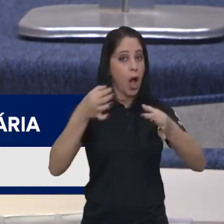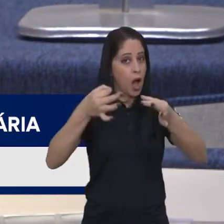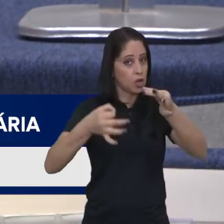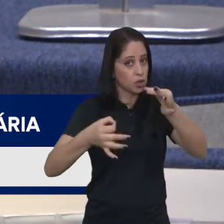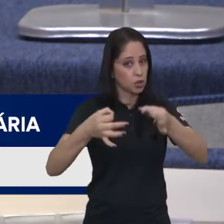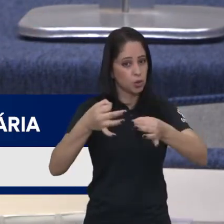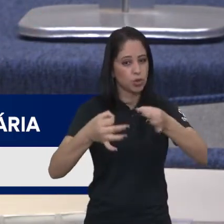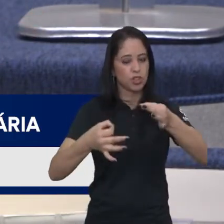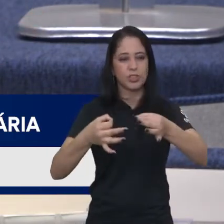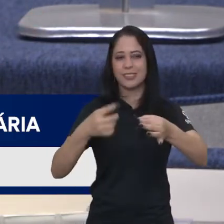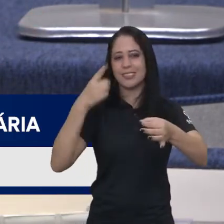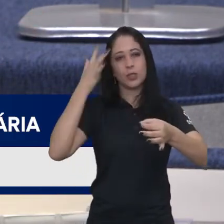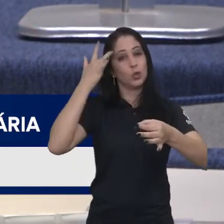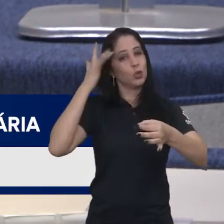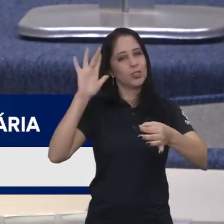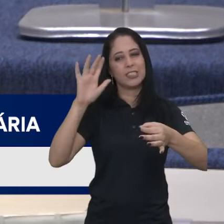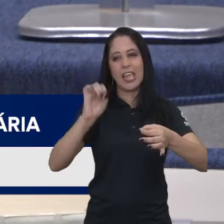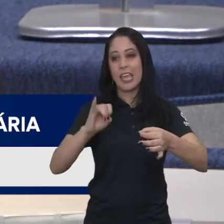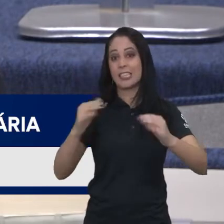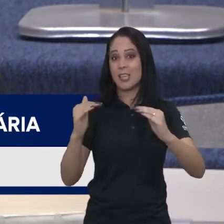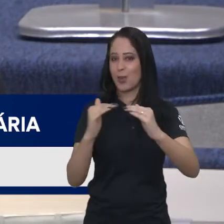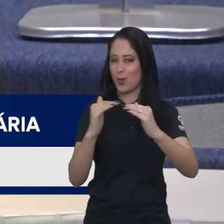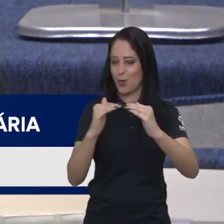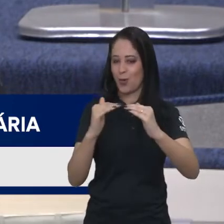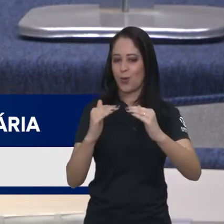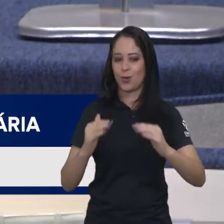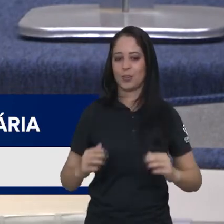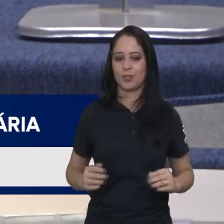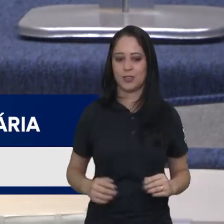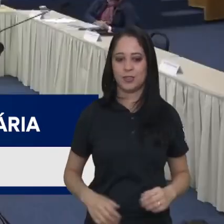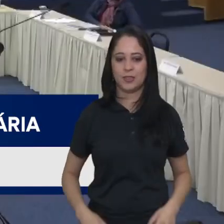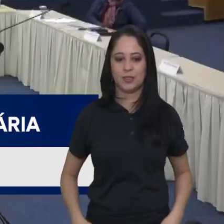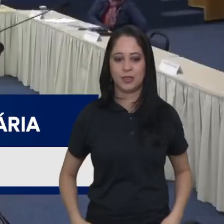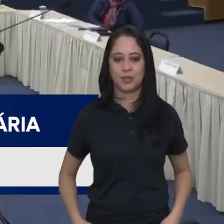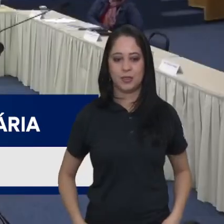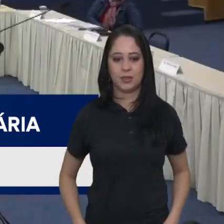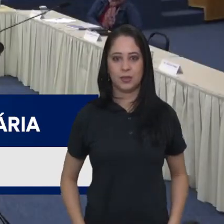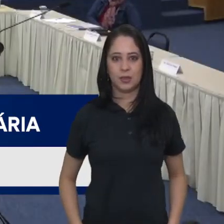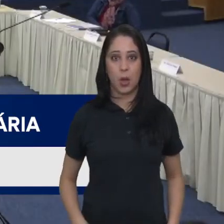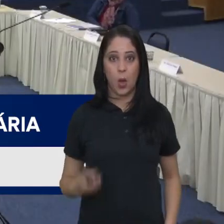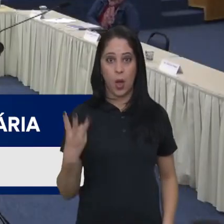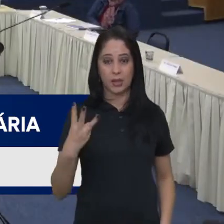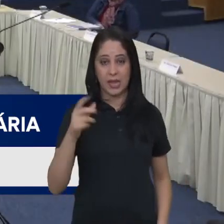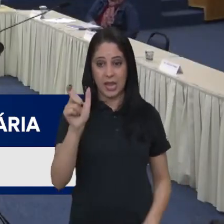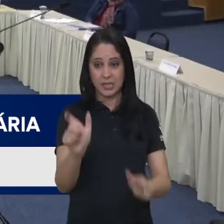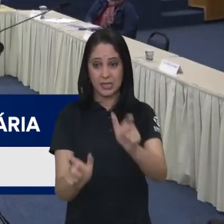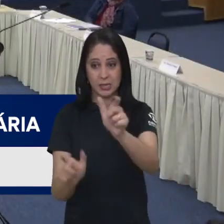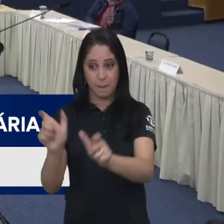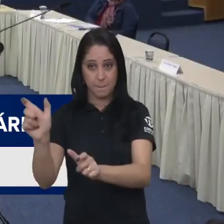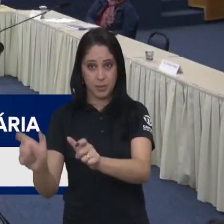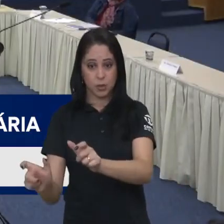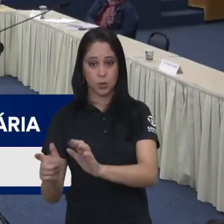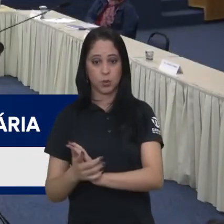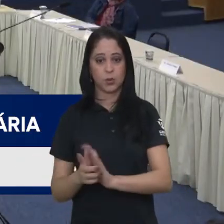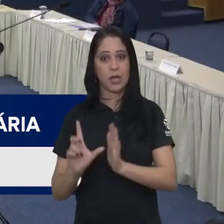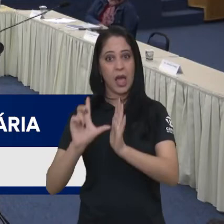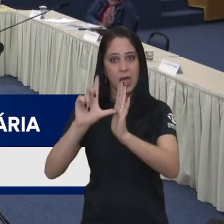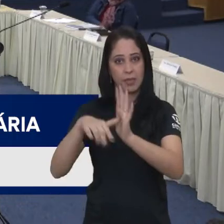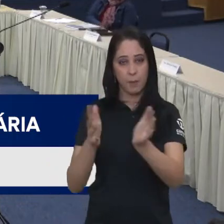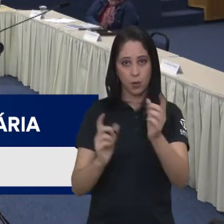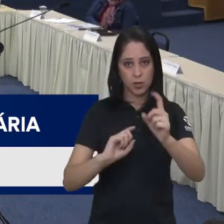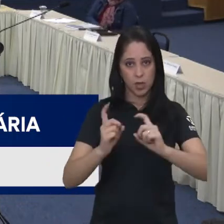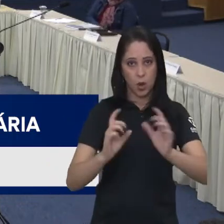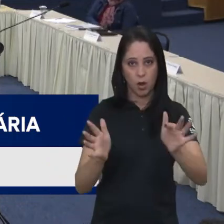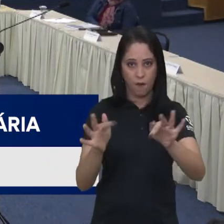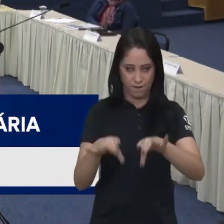o judiciário eu não sei se pensa dessa forma. Entendeu? Nós temos mais três pessoas ali aguardando para serem escutadas e depois